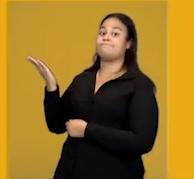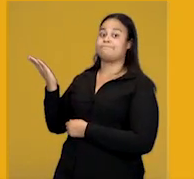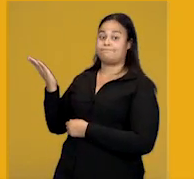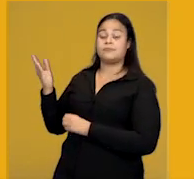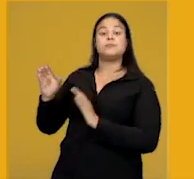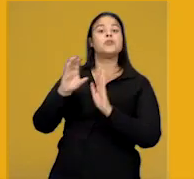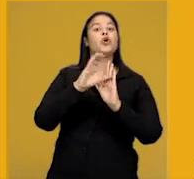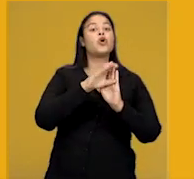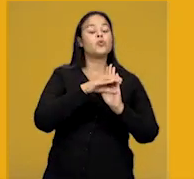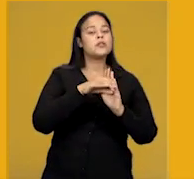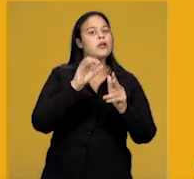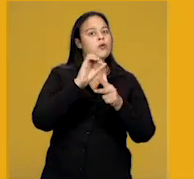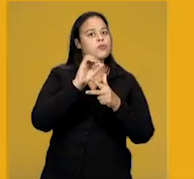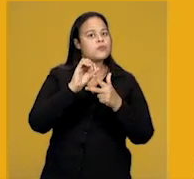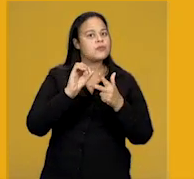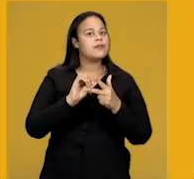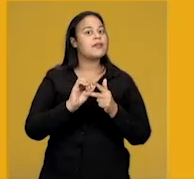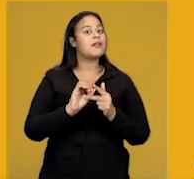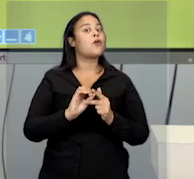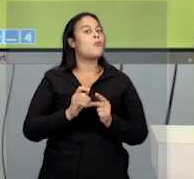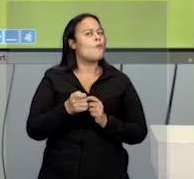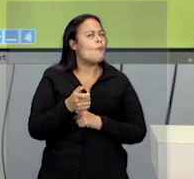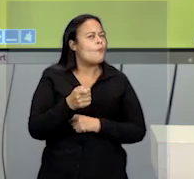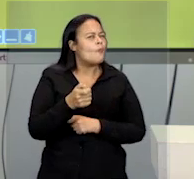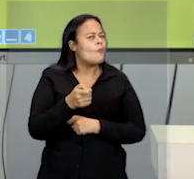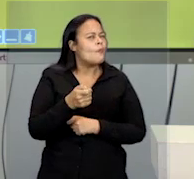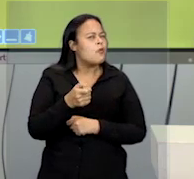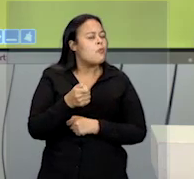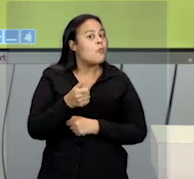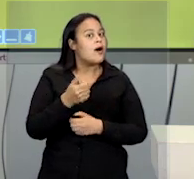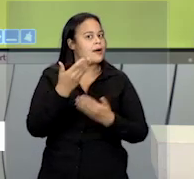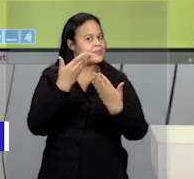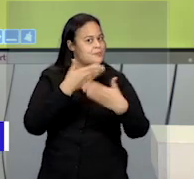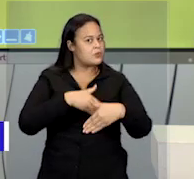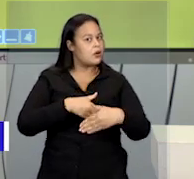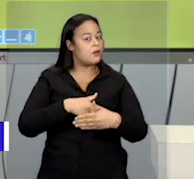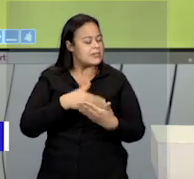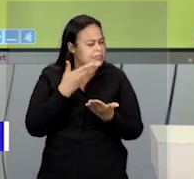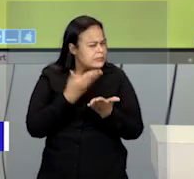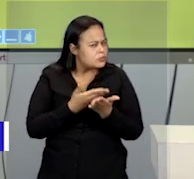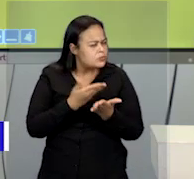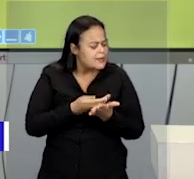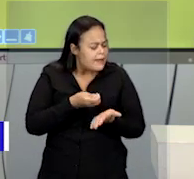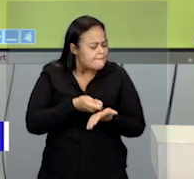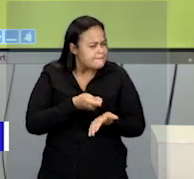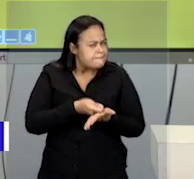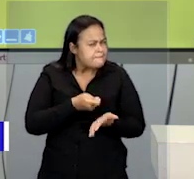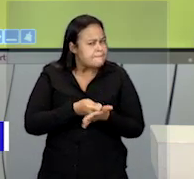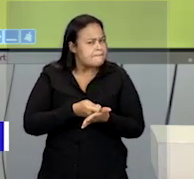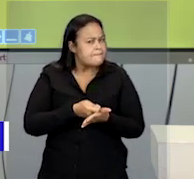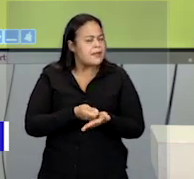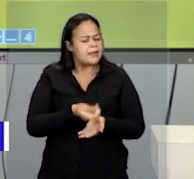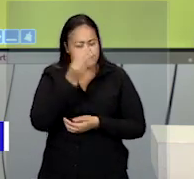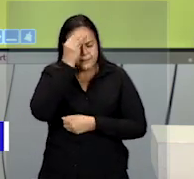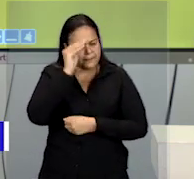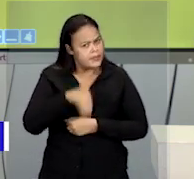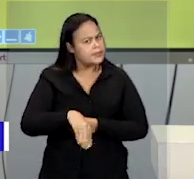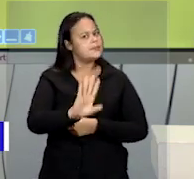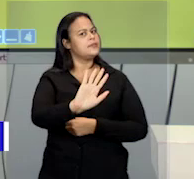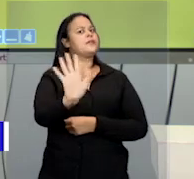o Enem. Está se aproximando a prova, hein, galera? Vamos ficar esperto aí, dedicar ao estudo, não desanimar, que